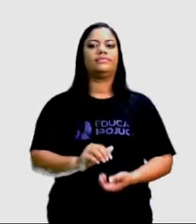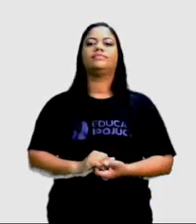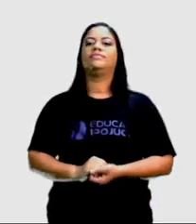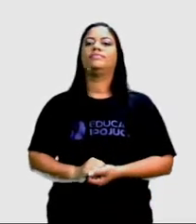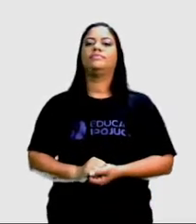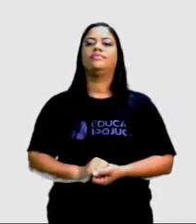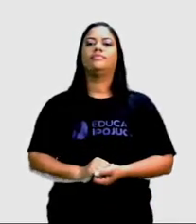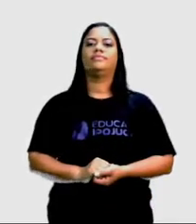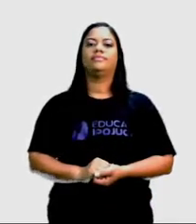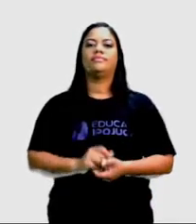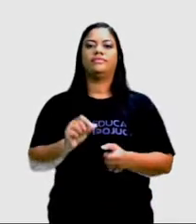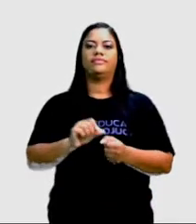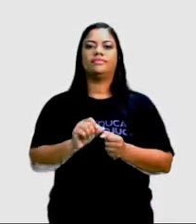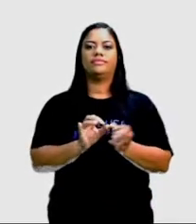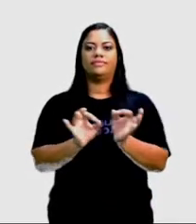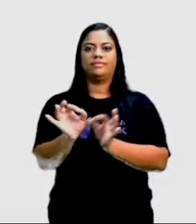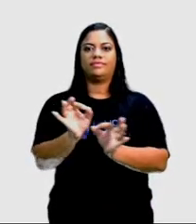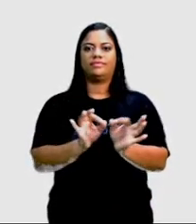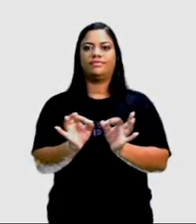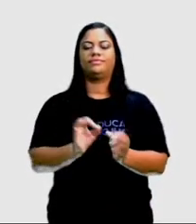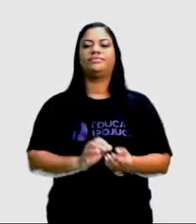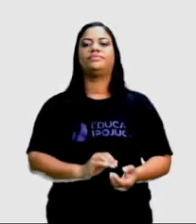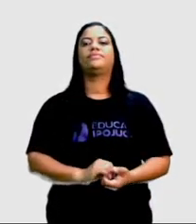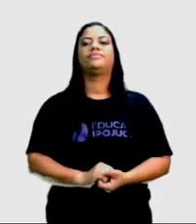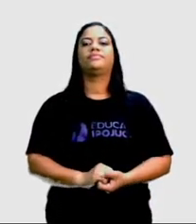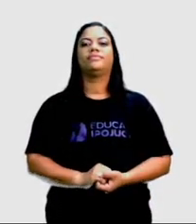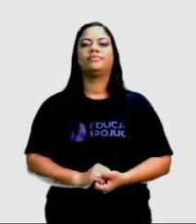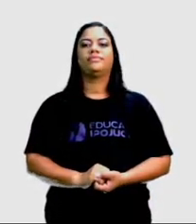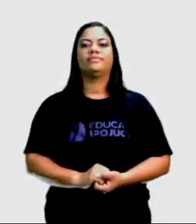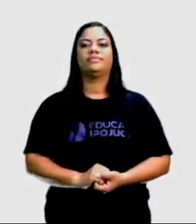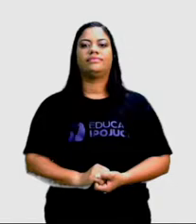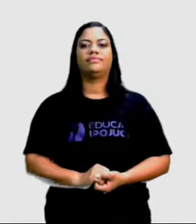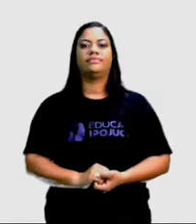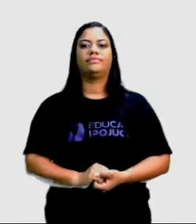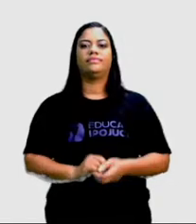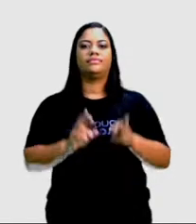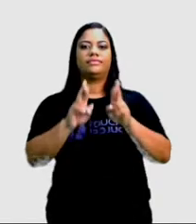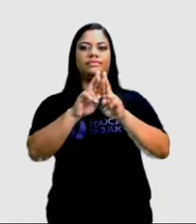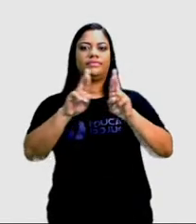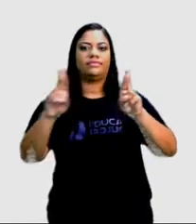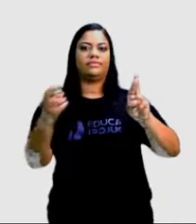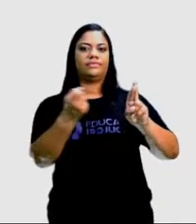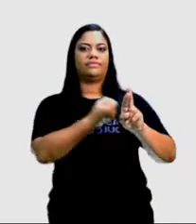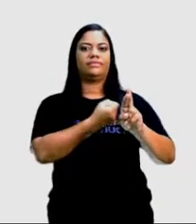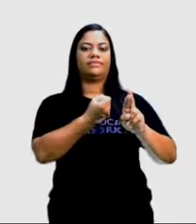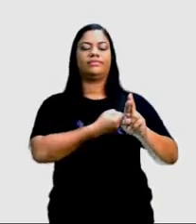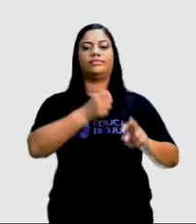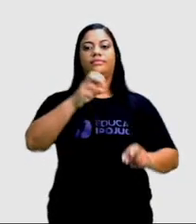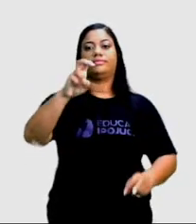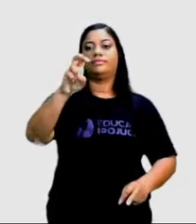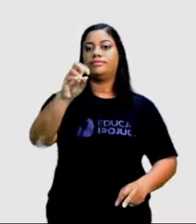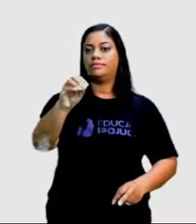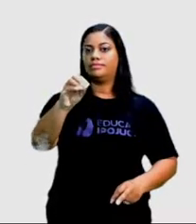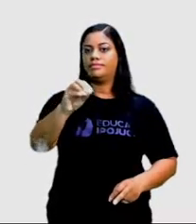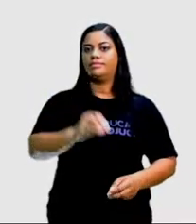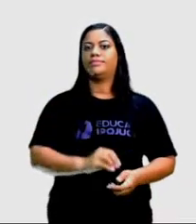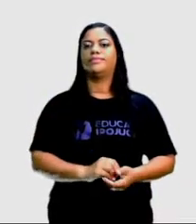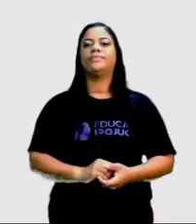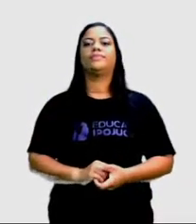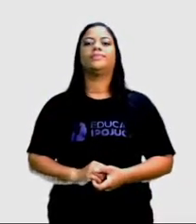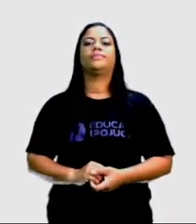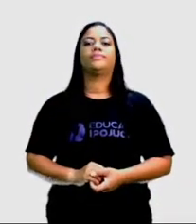novo fazer a leitura da reta numérica. A reta numérica começou com o número 50. Olha